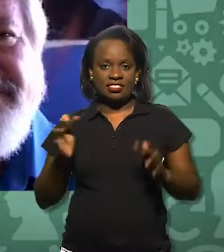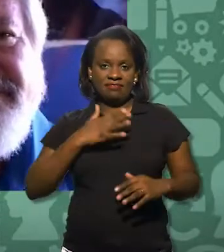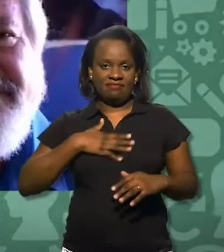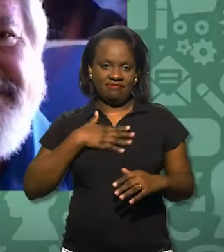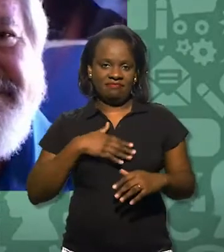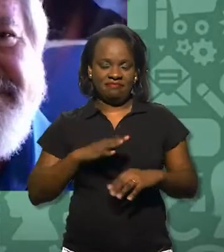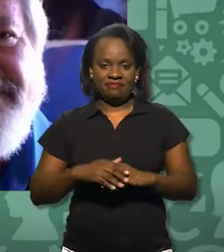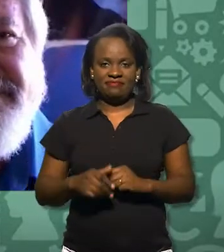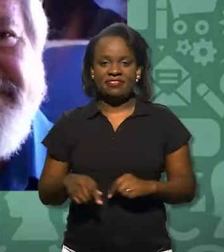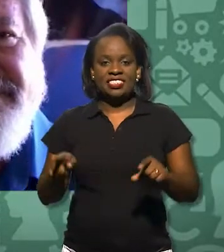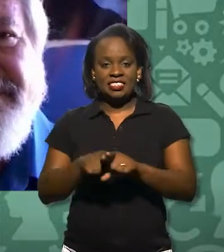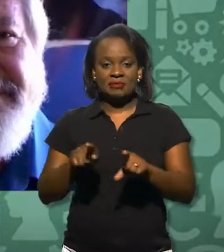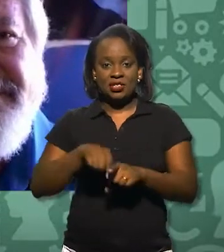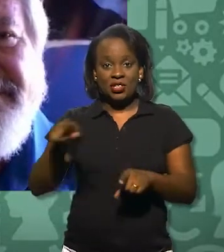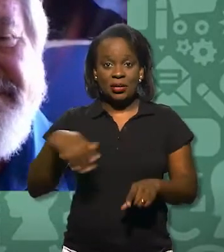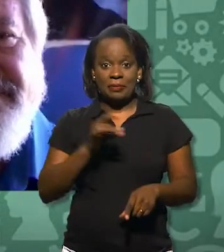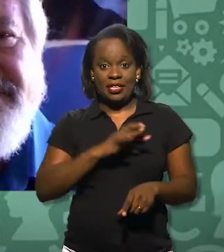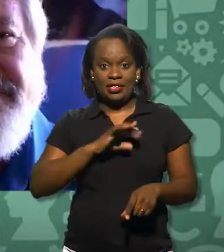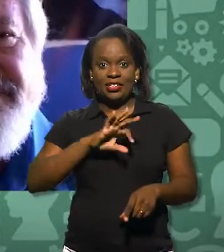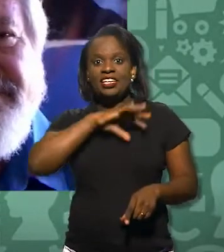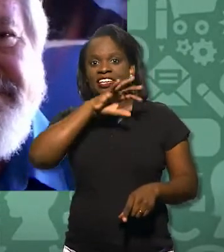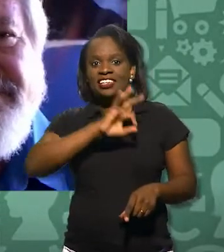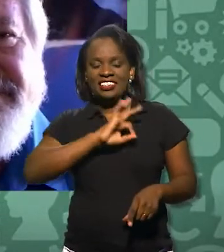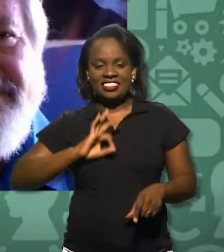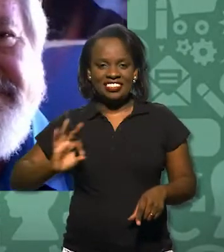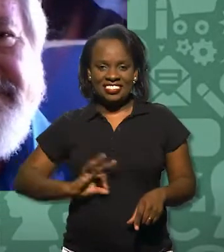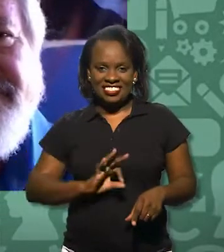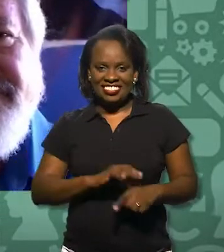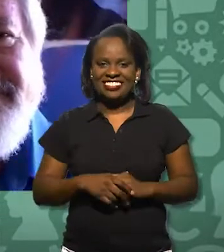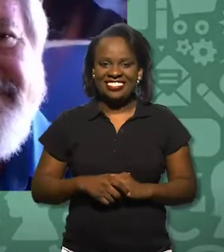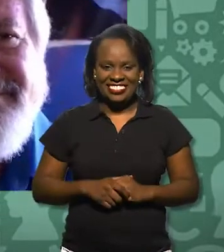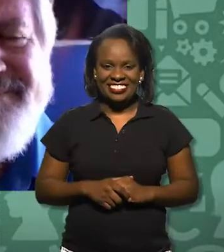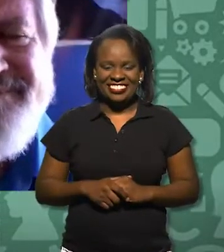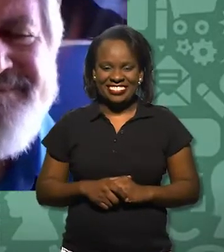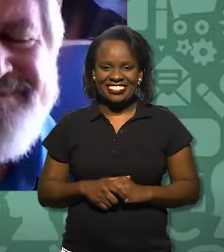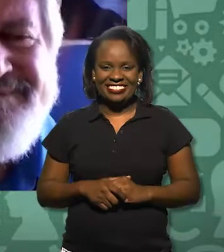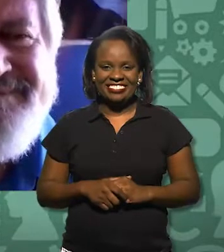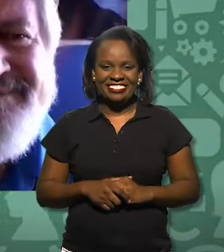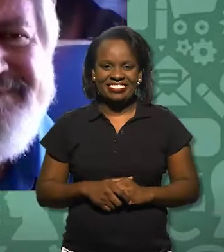mais felizes. E nós é que temos medo da onça, né?